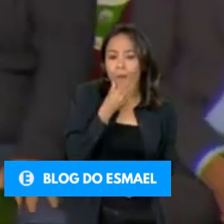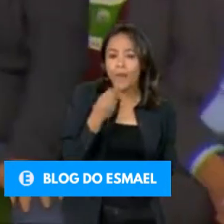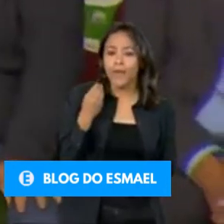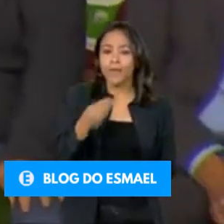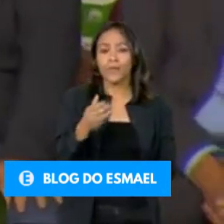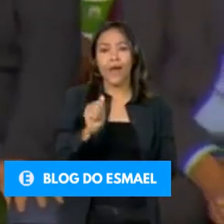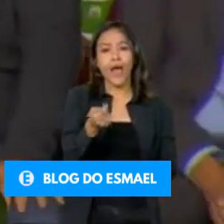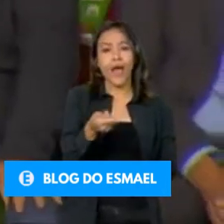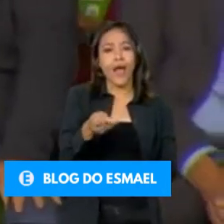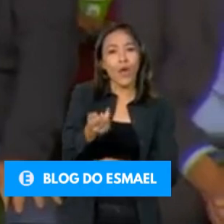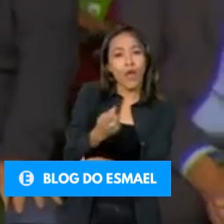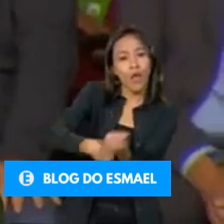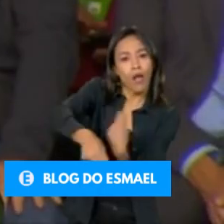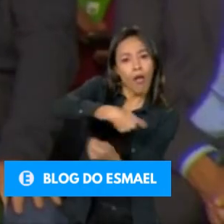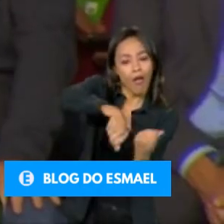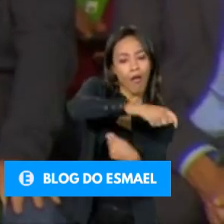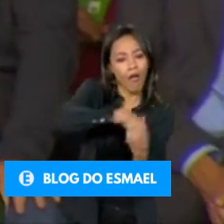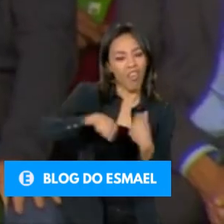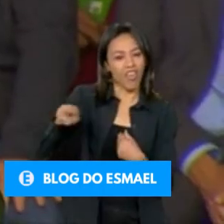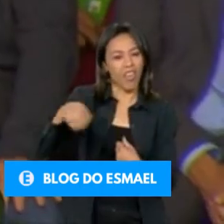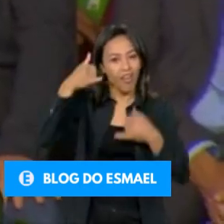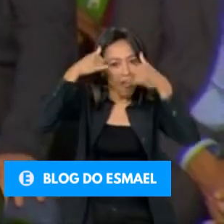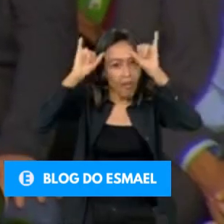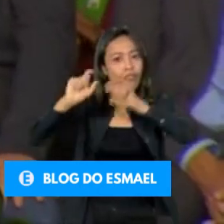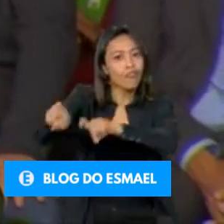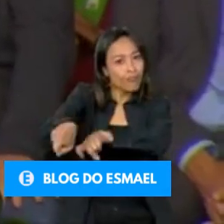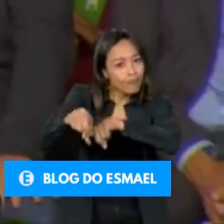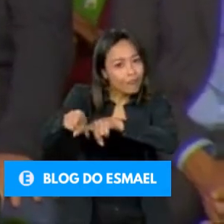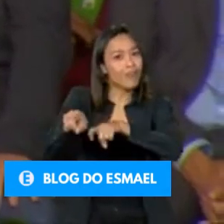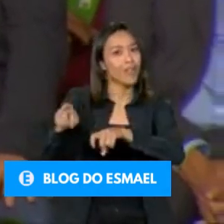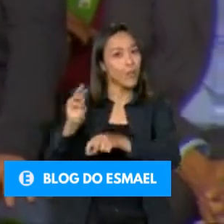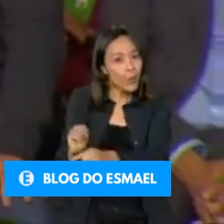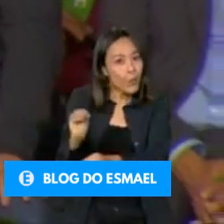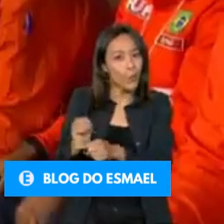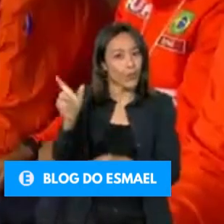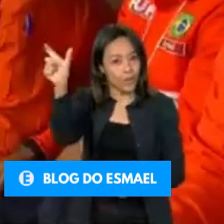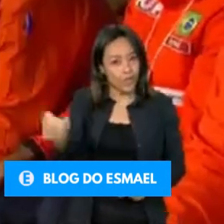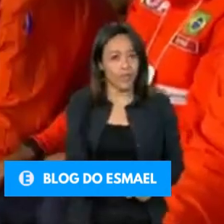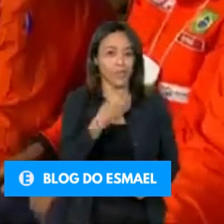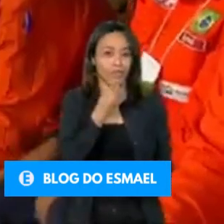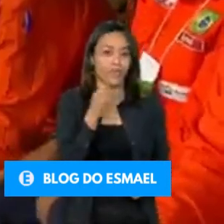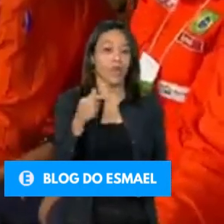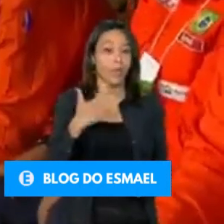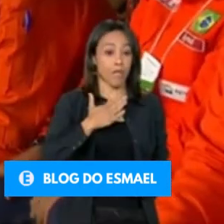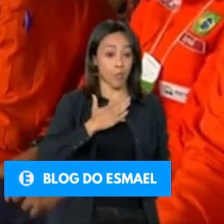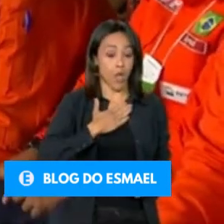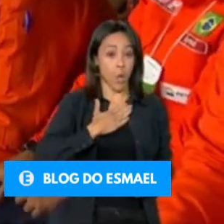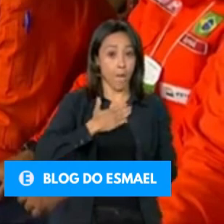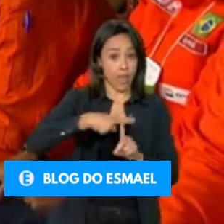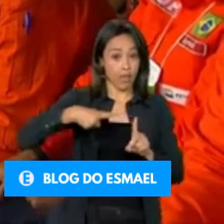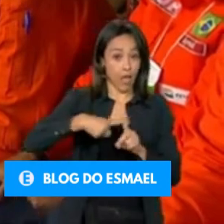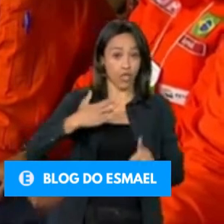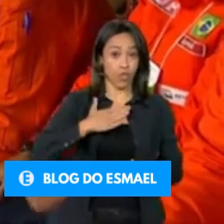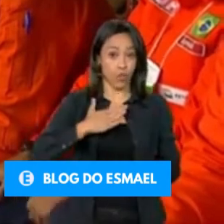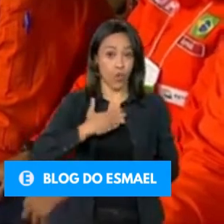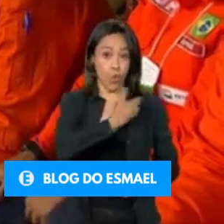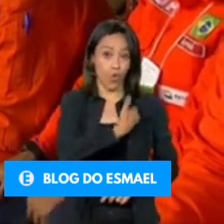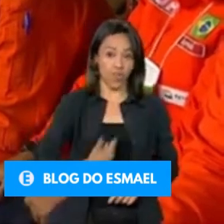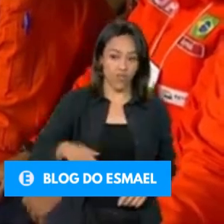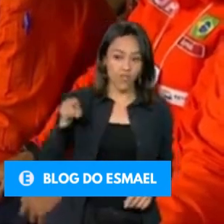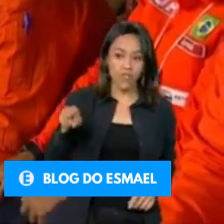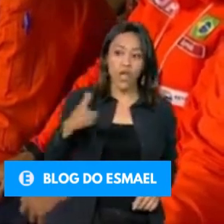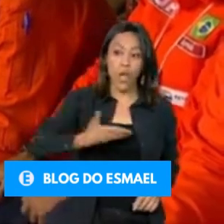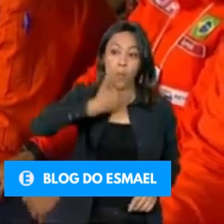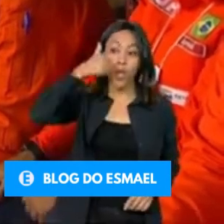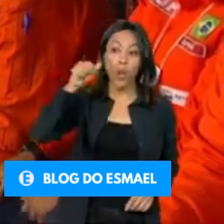baixo. Ele é um fazendeiro grande, criador de gado. Mas eu posso dizer para você, na metade do meu mandato, é o melhor ministro da